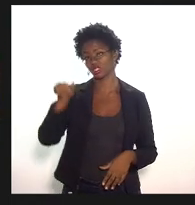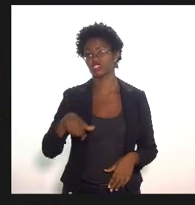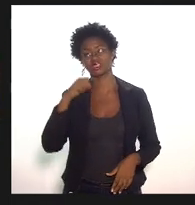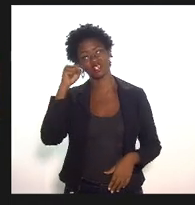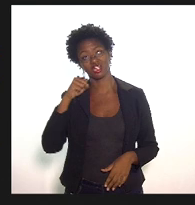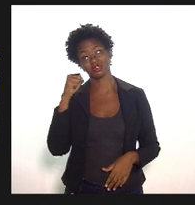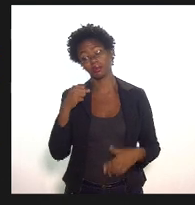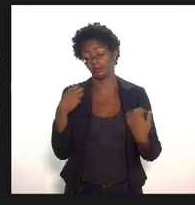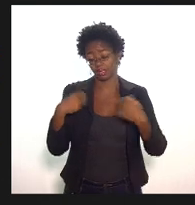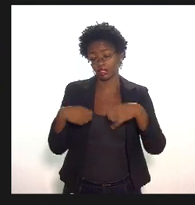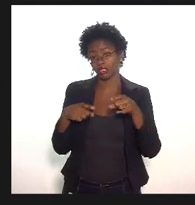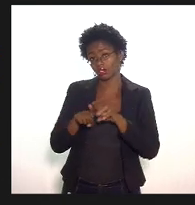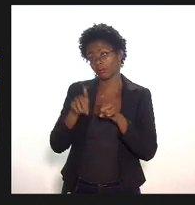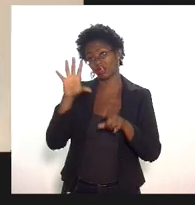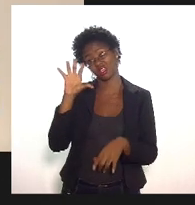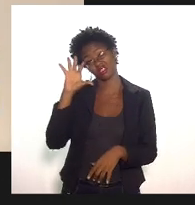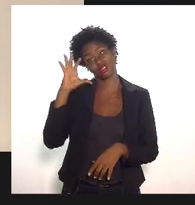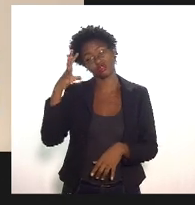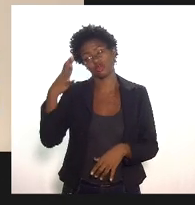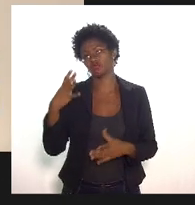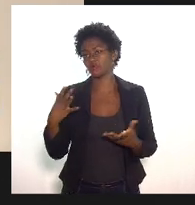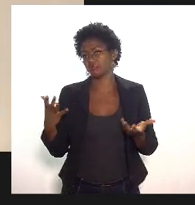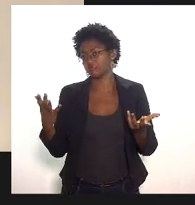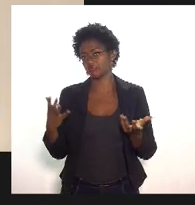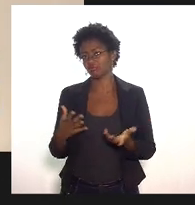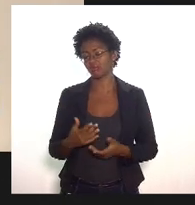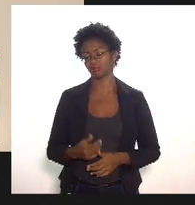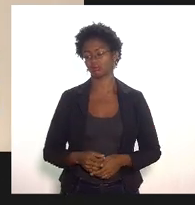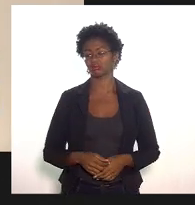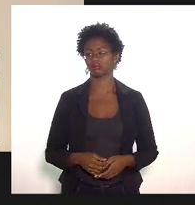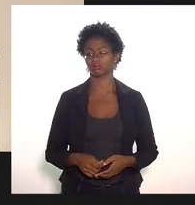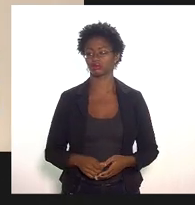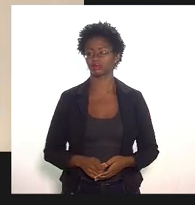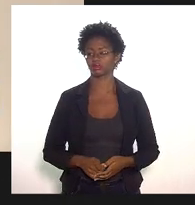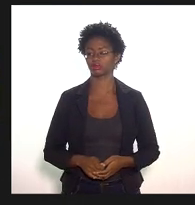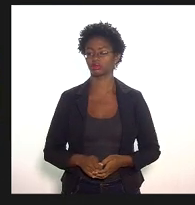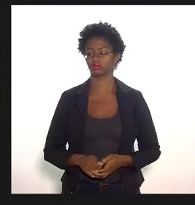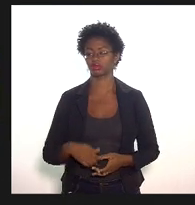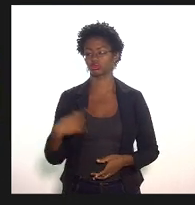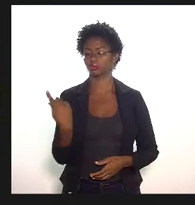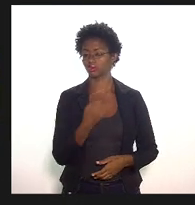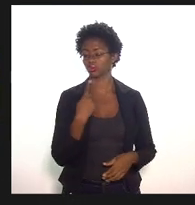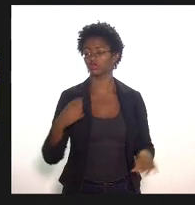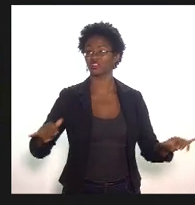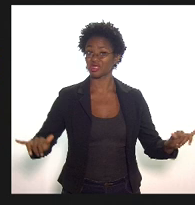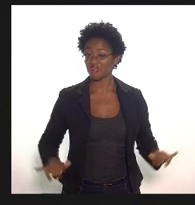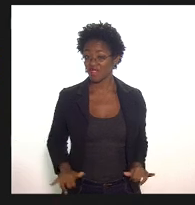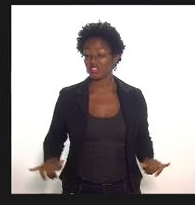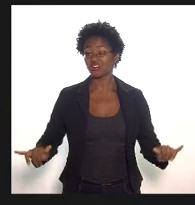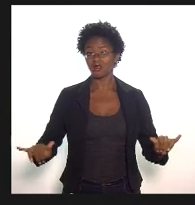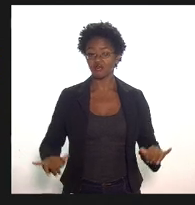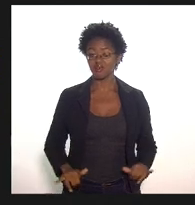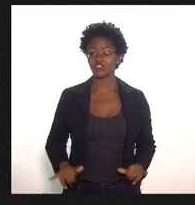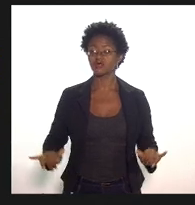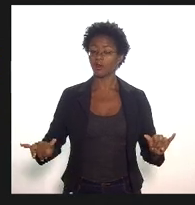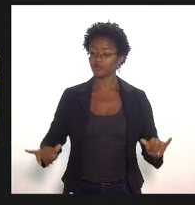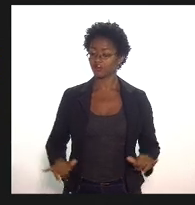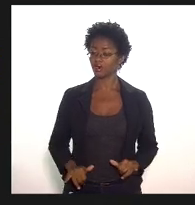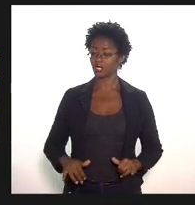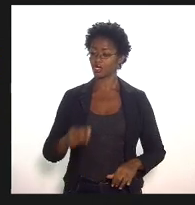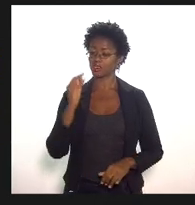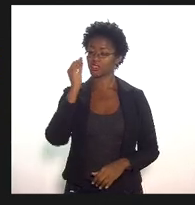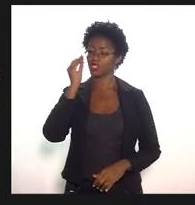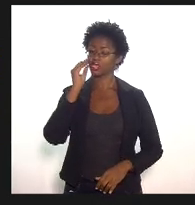fechar esse nó, né? A gente tem sofrido bastante pressão para a redução